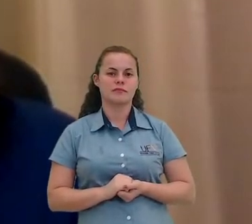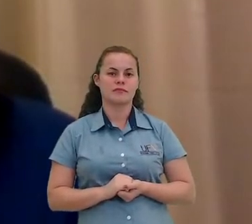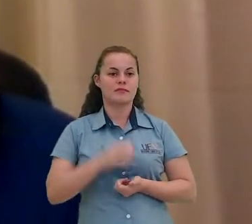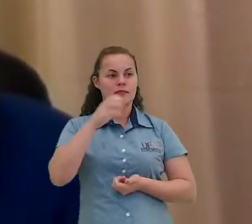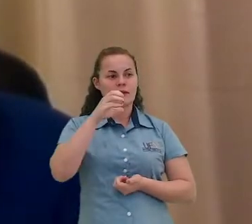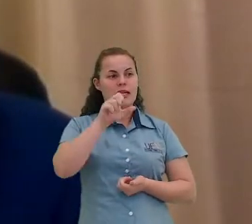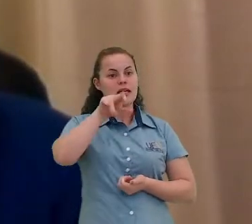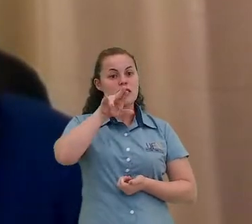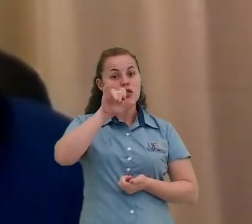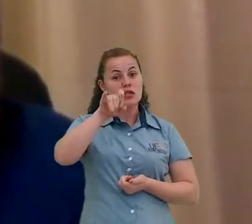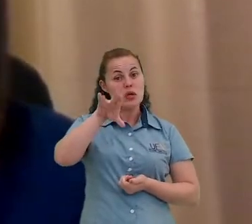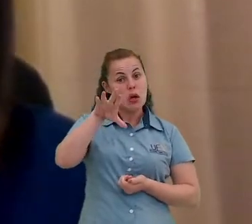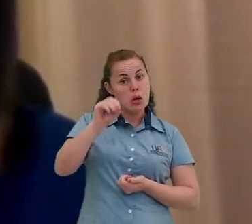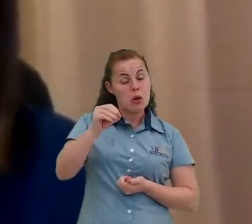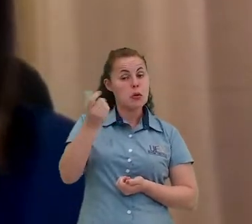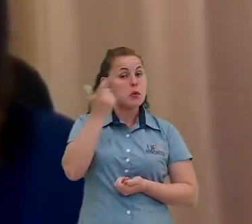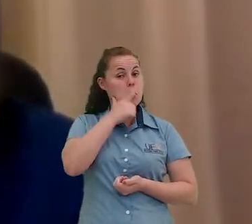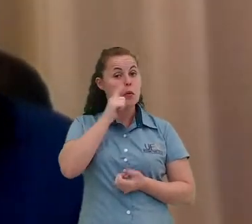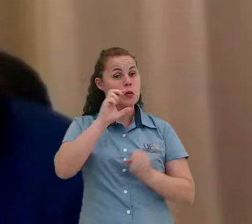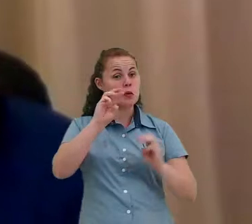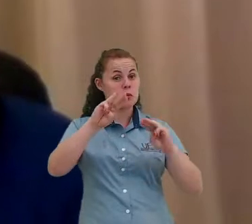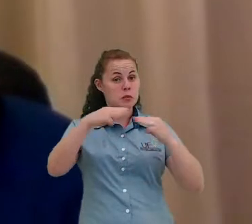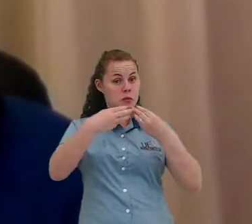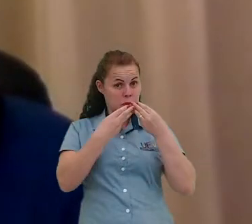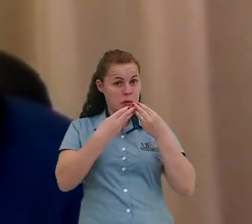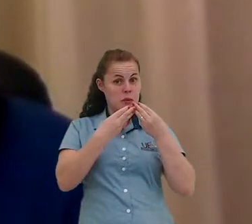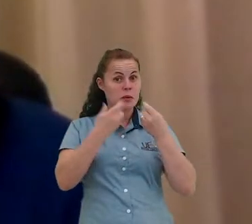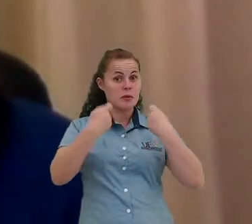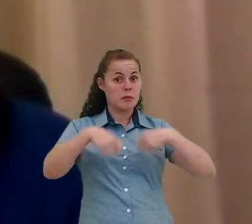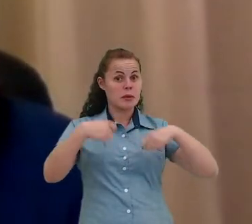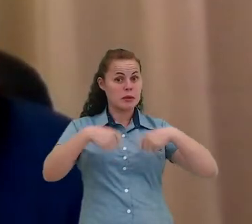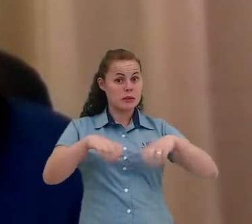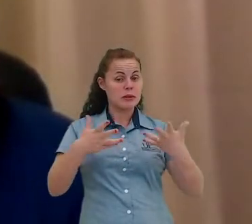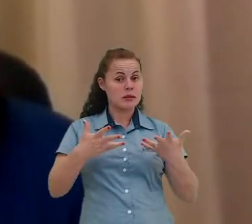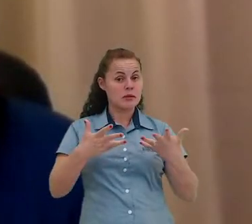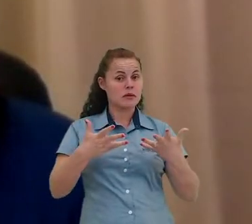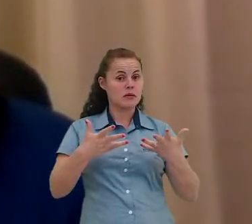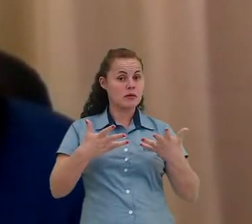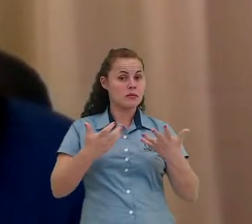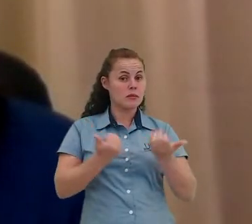Cristiano, eu não consigo compartilhar minha tela. Será que você precisa me habilitar?